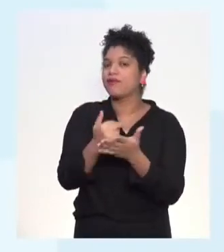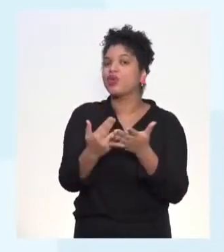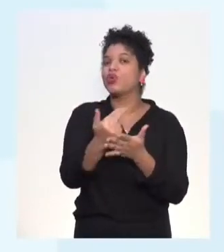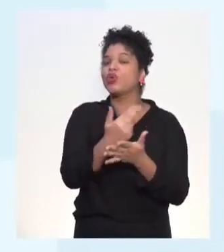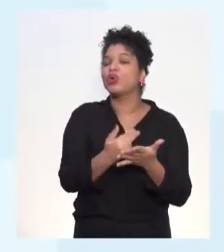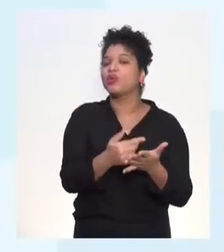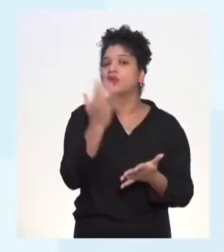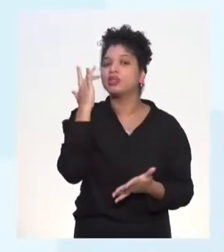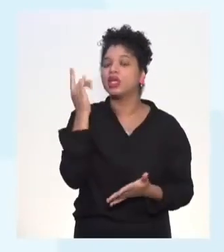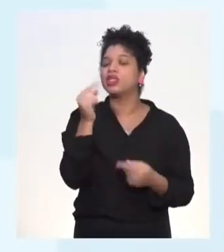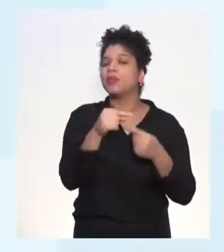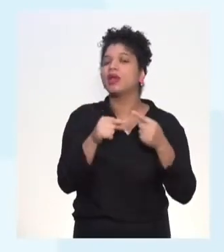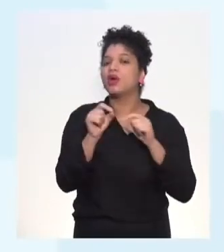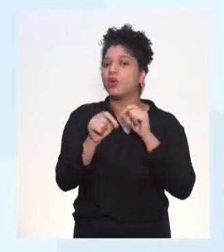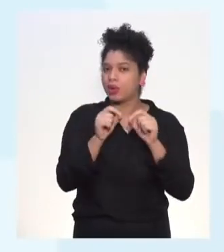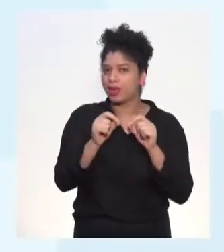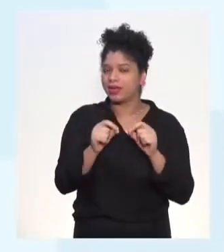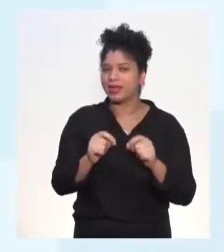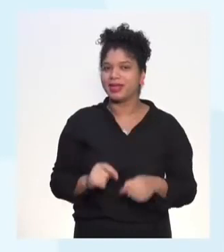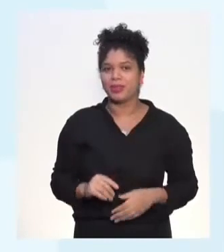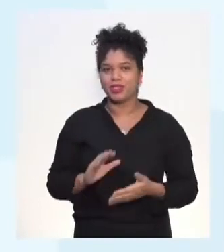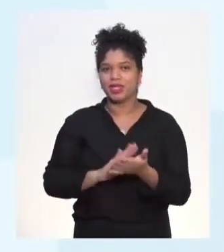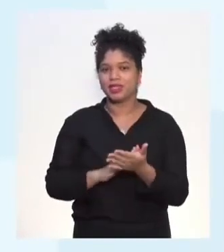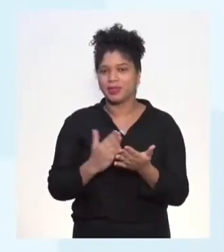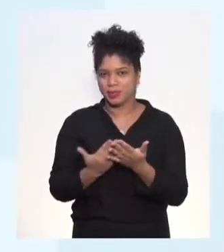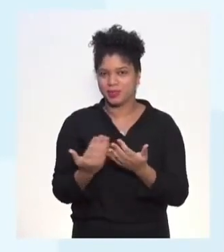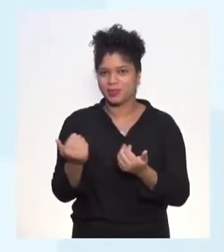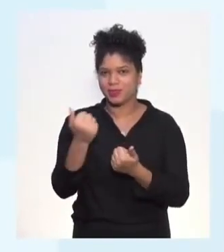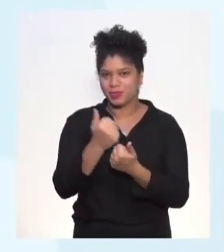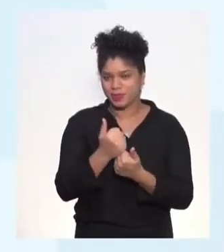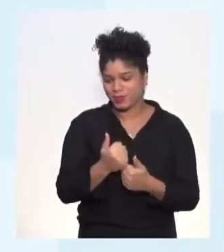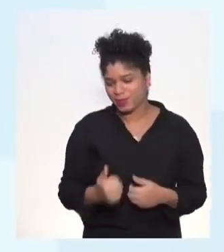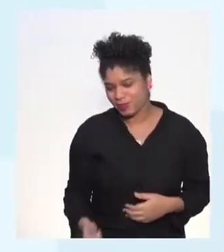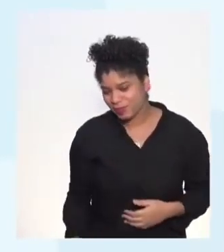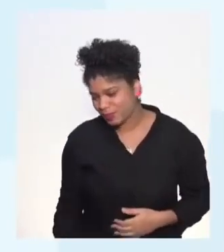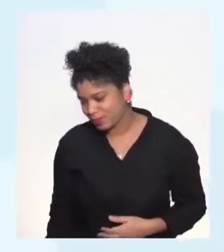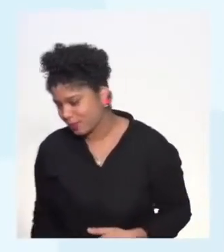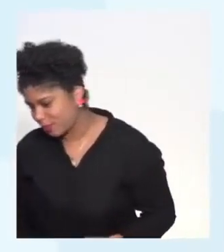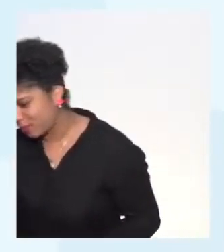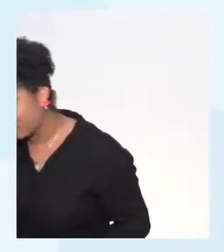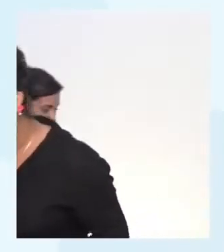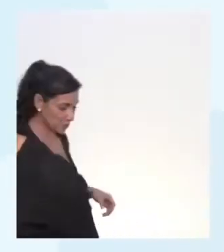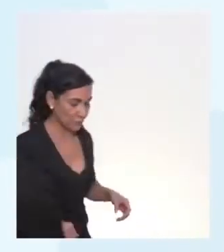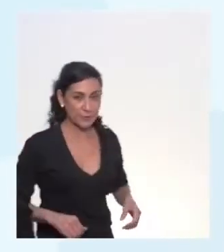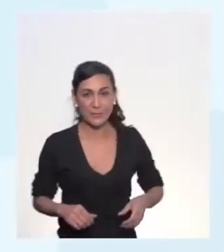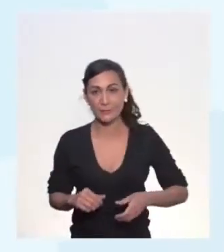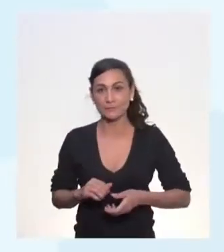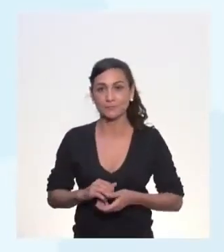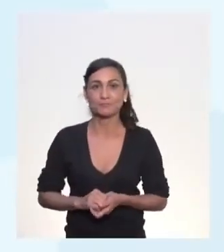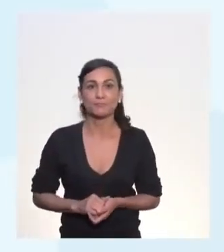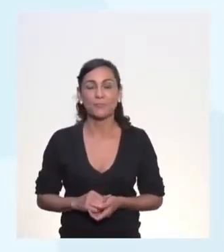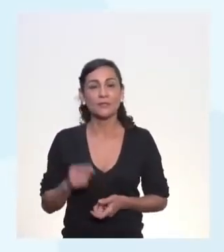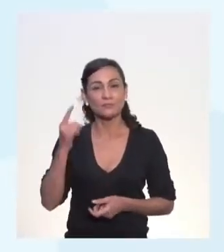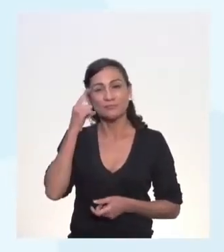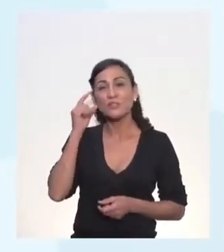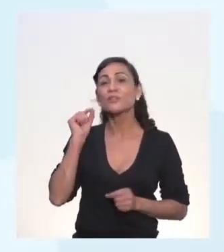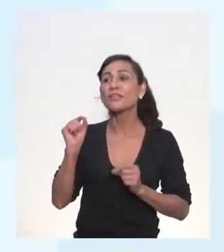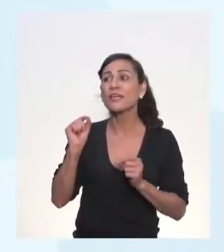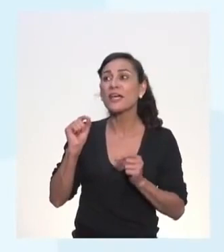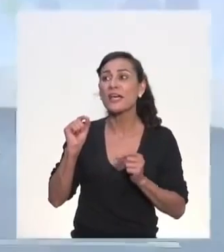as qualidades dessa pessoa, né? Qualidades. Ágil. Ágil? Ela é ágil. Olha, uma pessoa